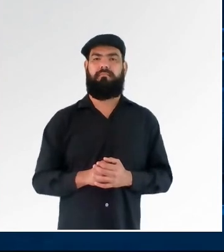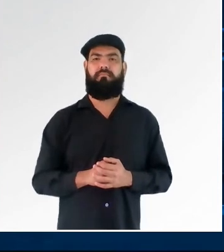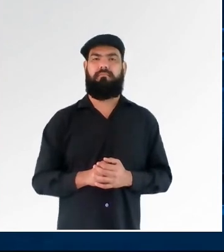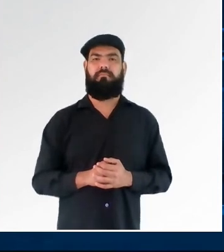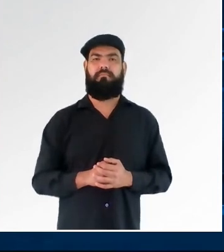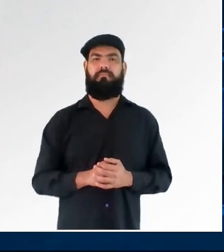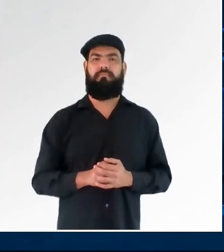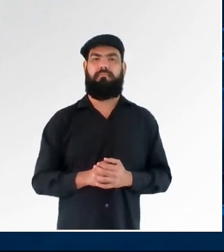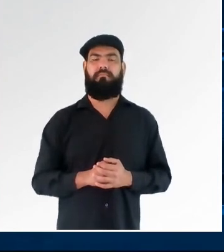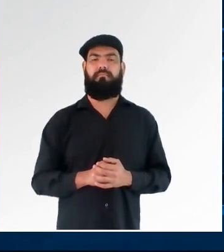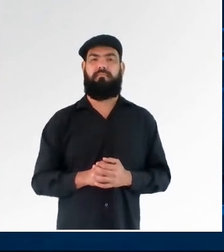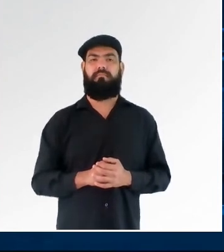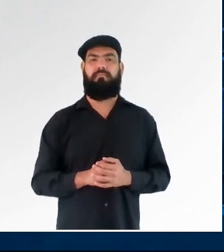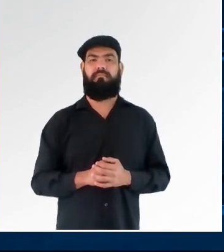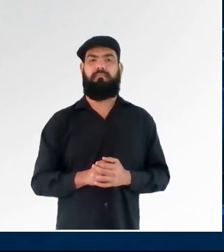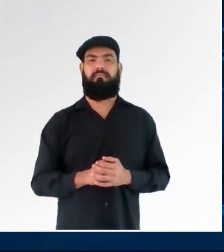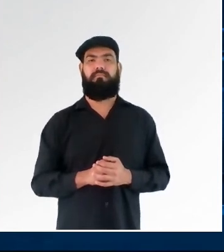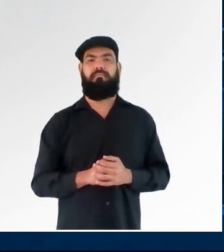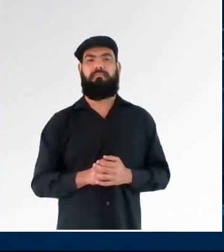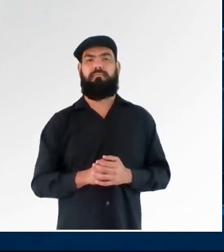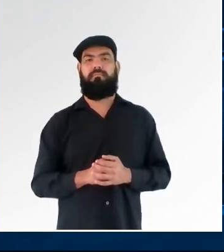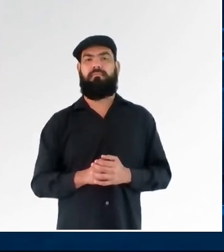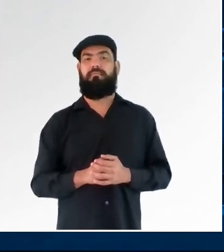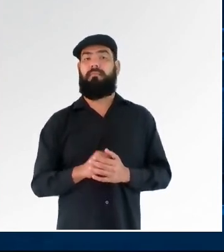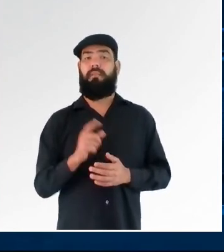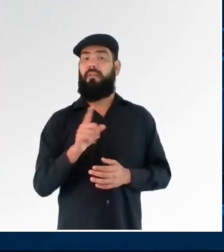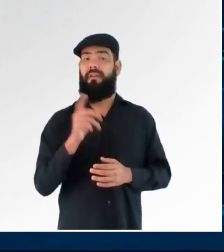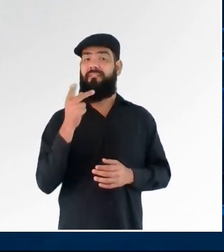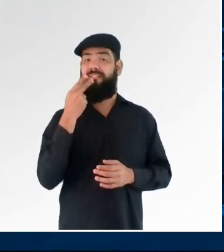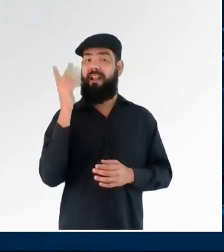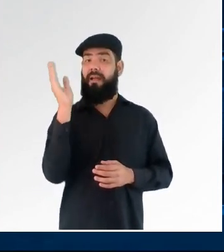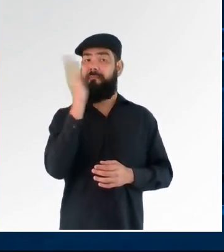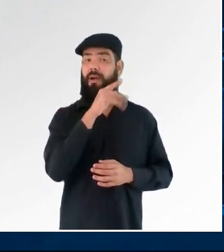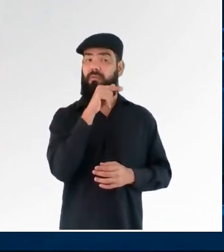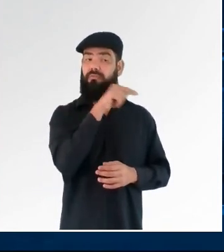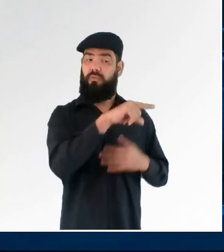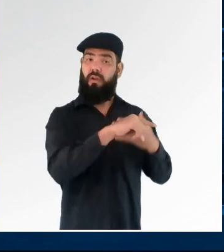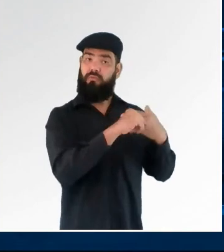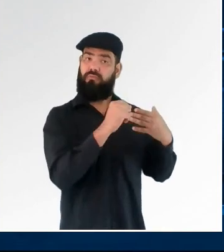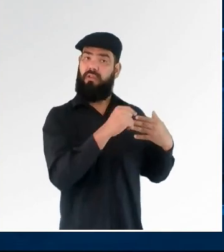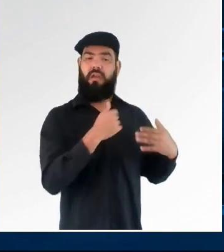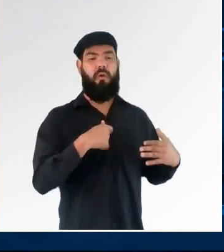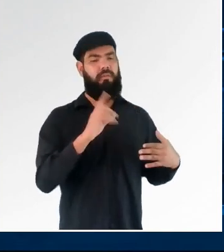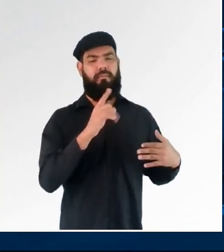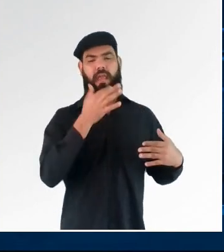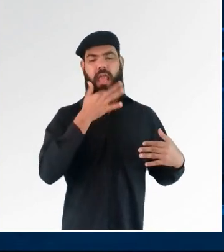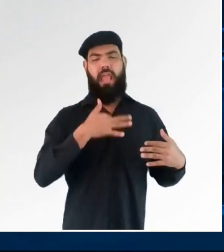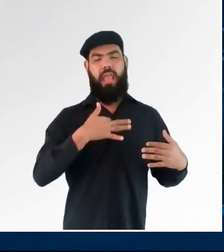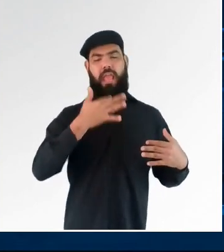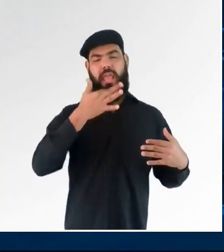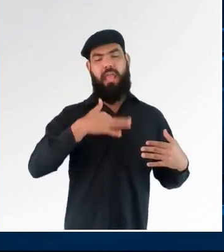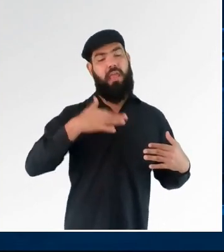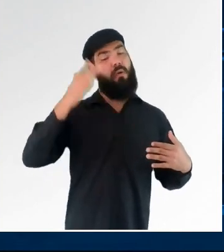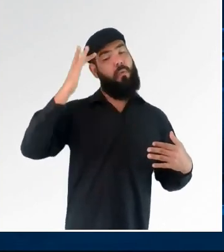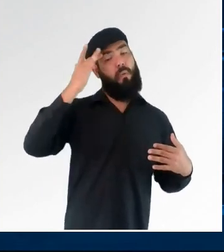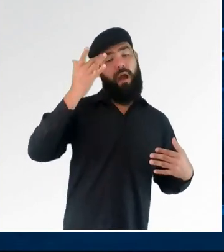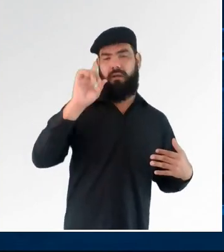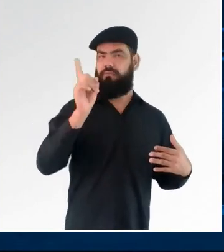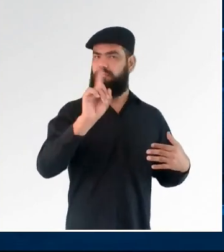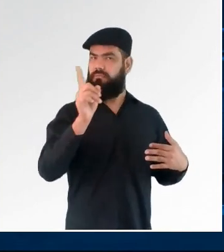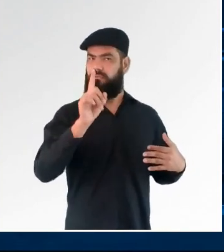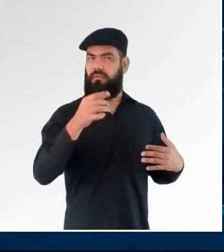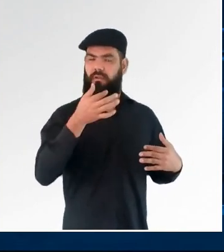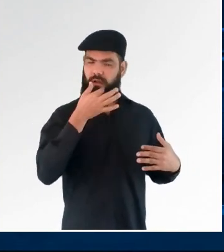Fazer resenha crítica não é falar mal do autor, nem escrever eu acho. Eu acho. É expor argumentos